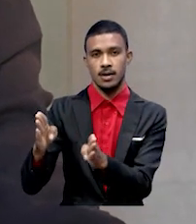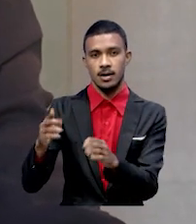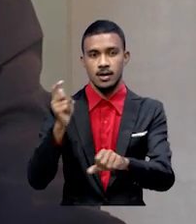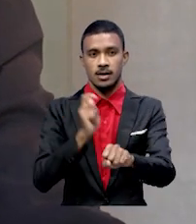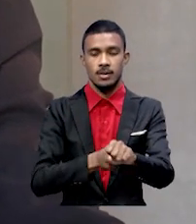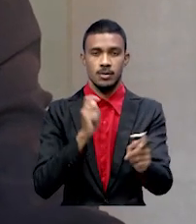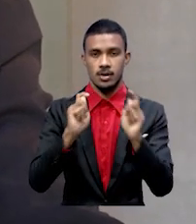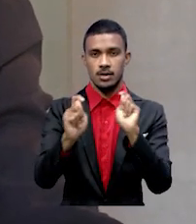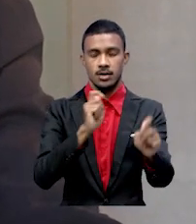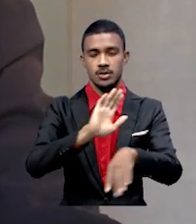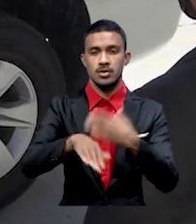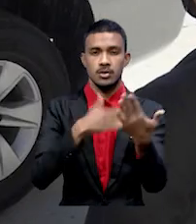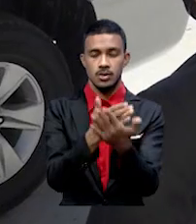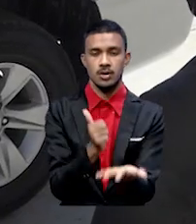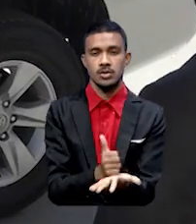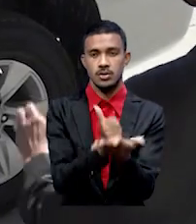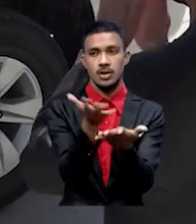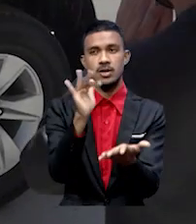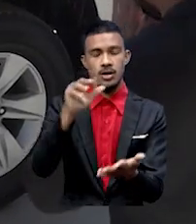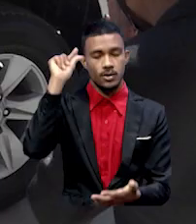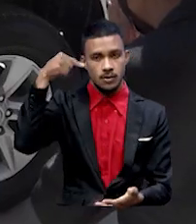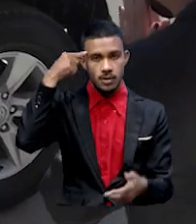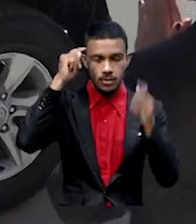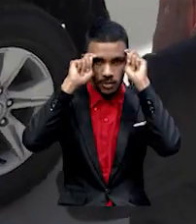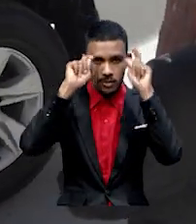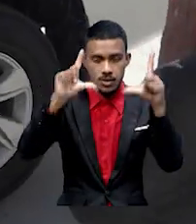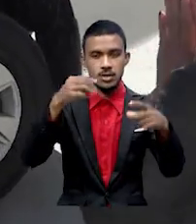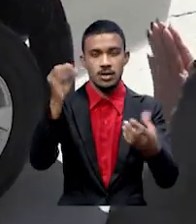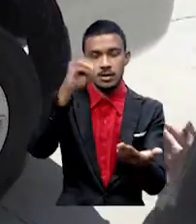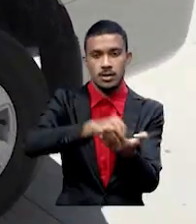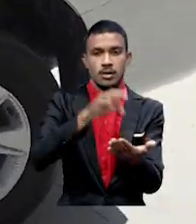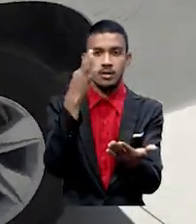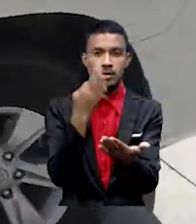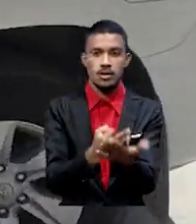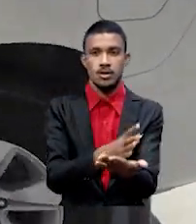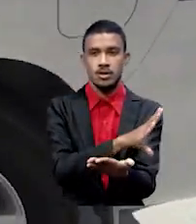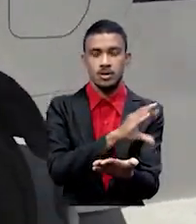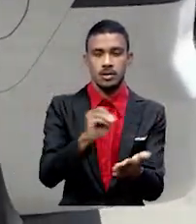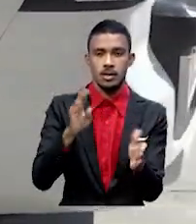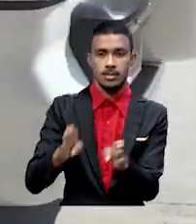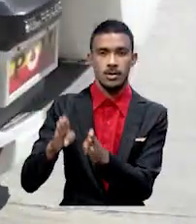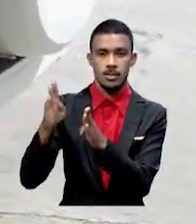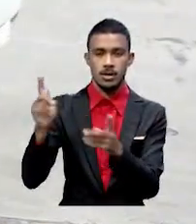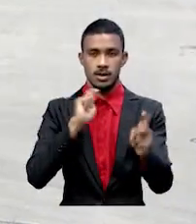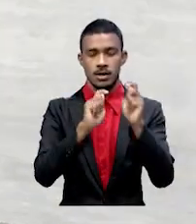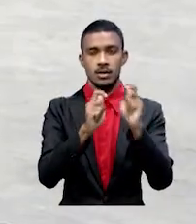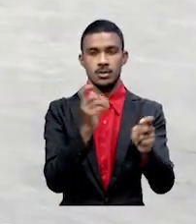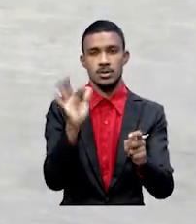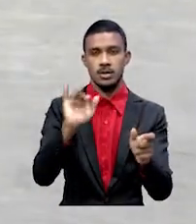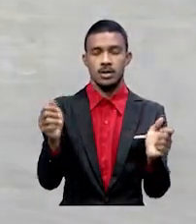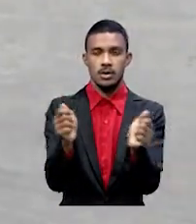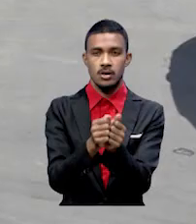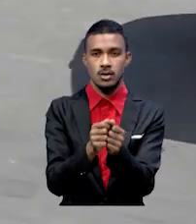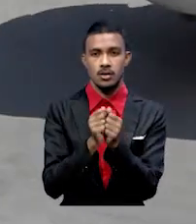condições técnicas para ajudar a Sira. O governo Timor-Leste aloca orçamento para despesa no preparativo técnico Sira, o